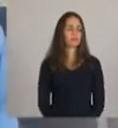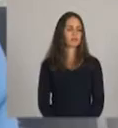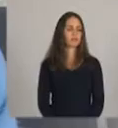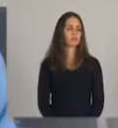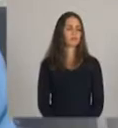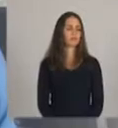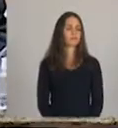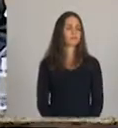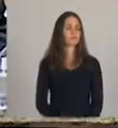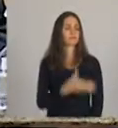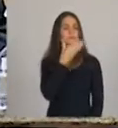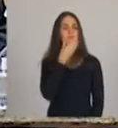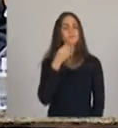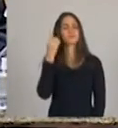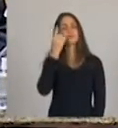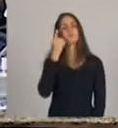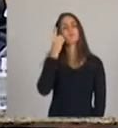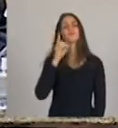Deputada Adilson Espíndola,